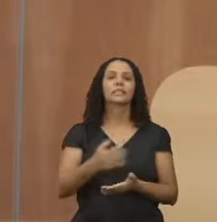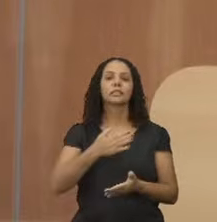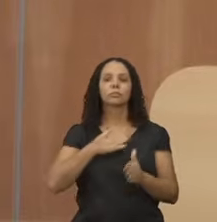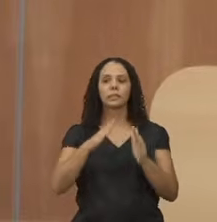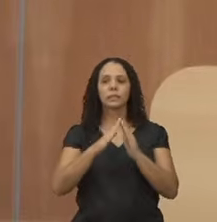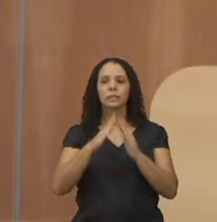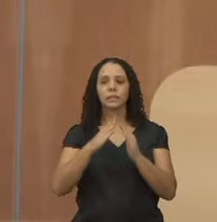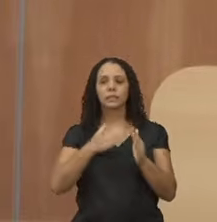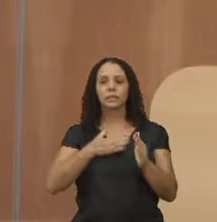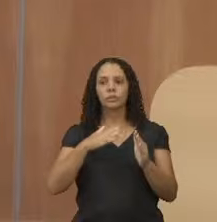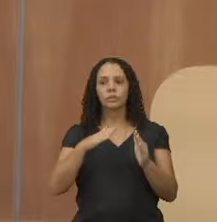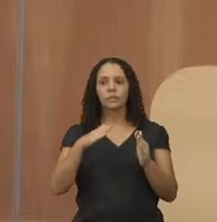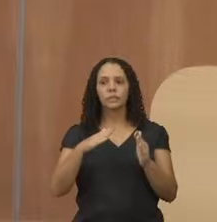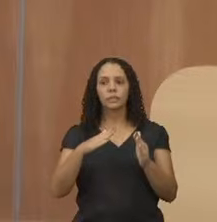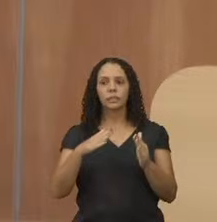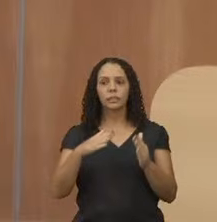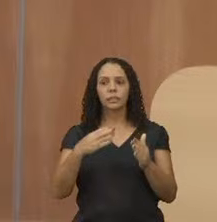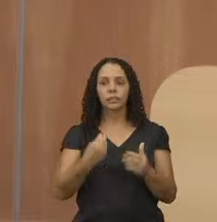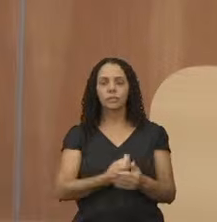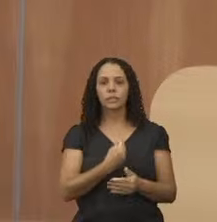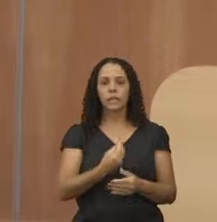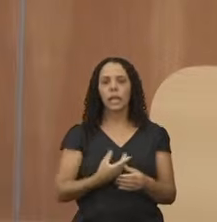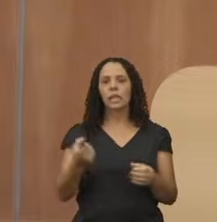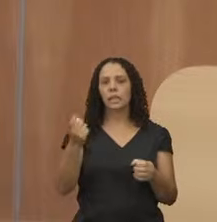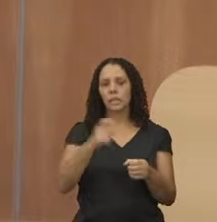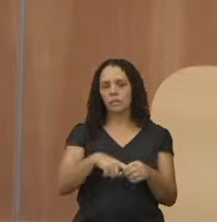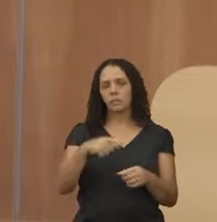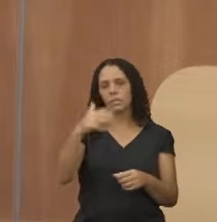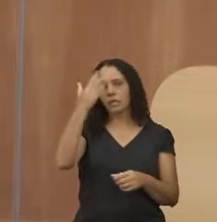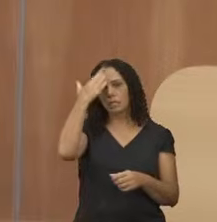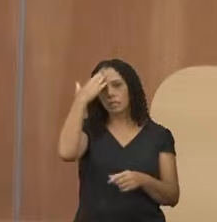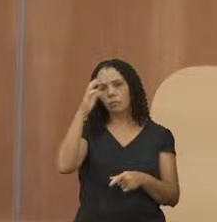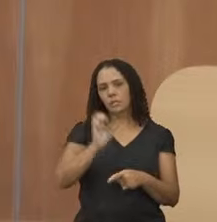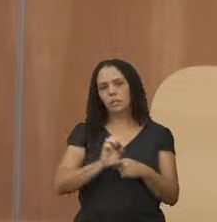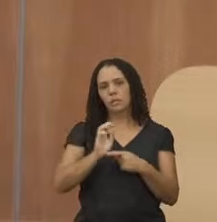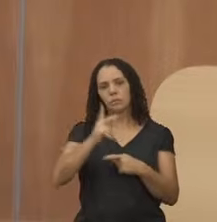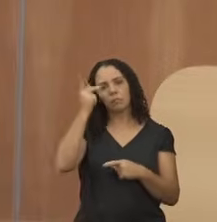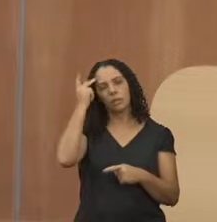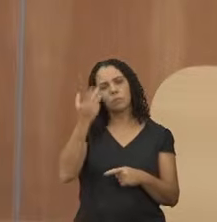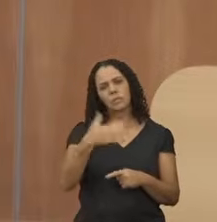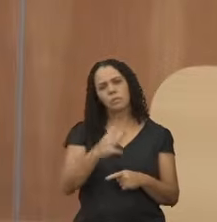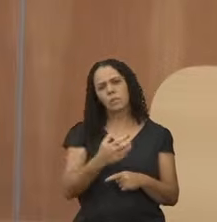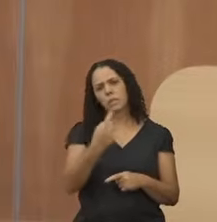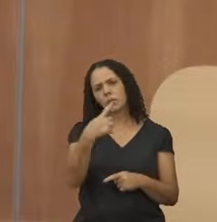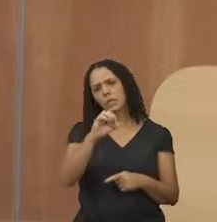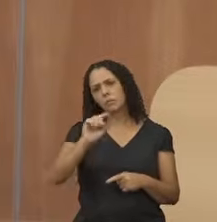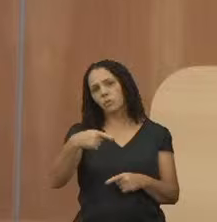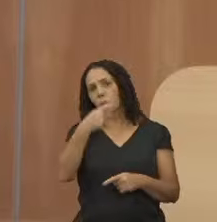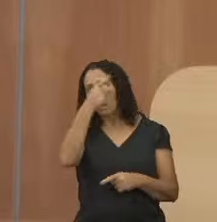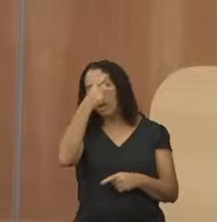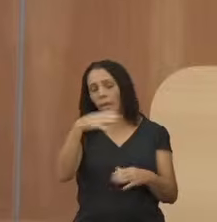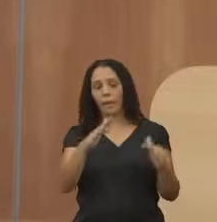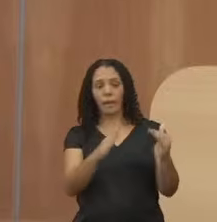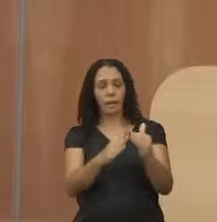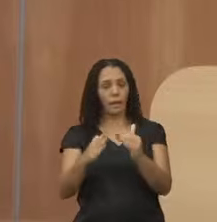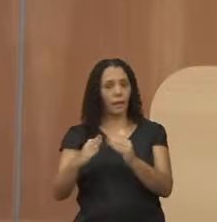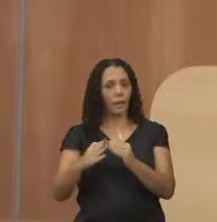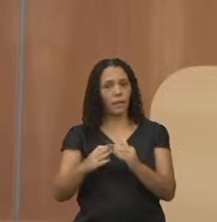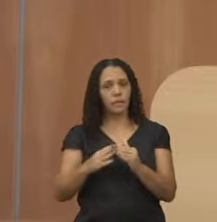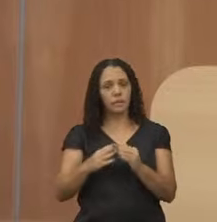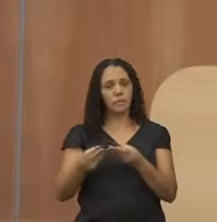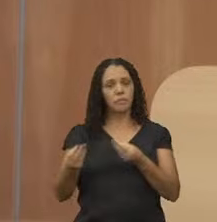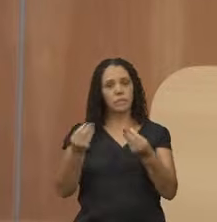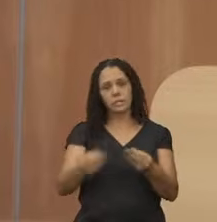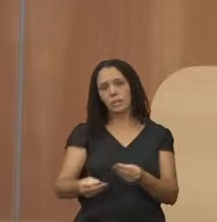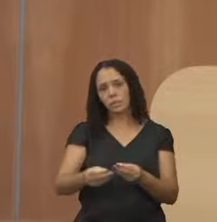está retornando, né? A gente sabe que aqui no estado de São Paulo, em torno de 10 mil casas, né, vão ser feitas para as pessoas que mais necessitam,